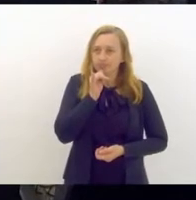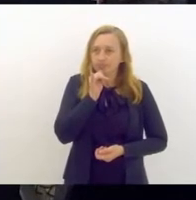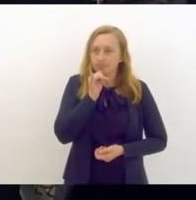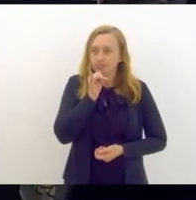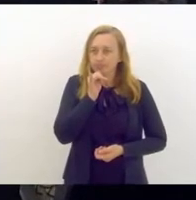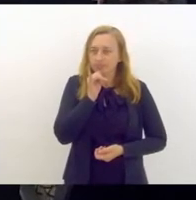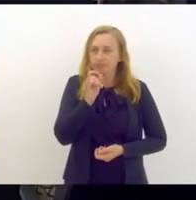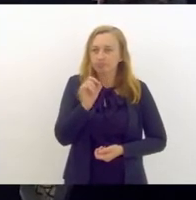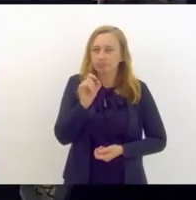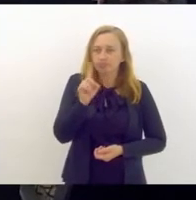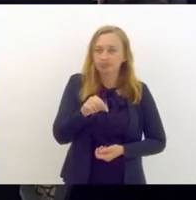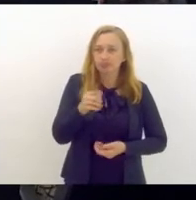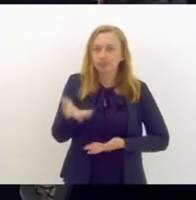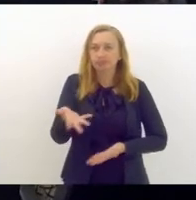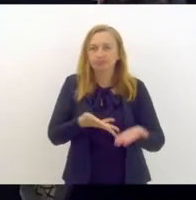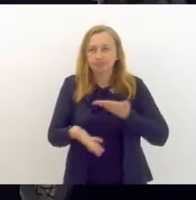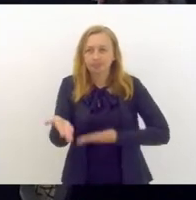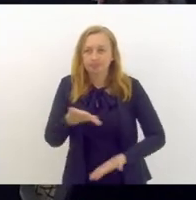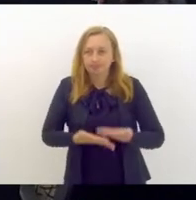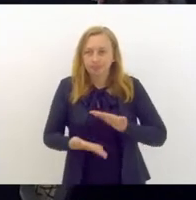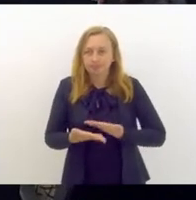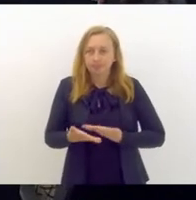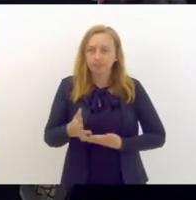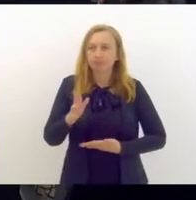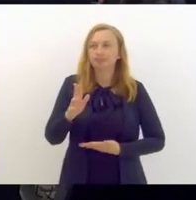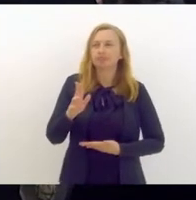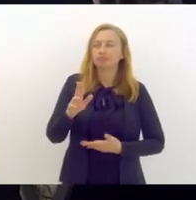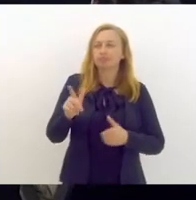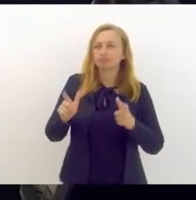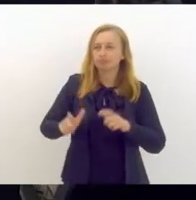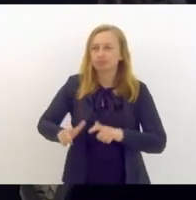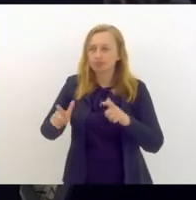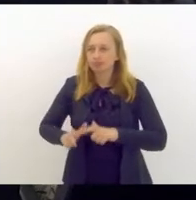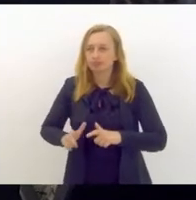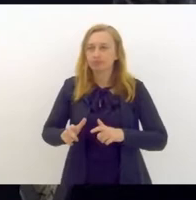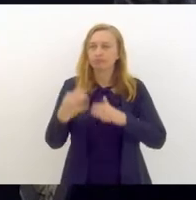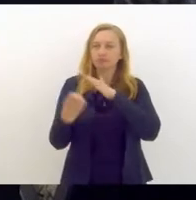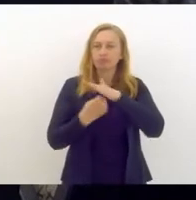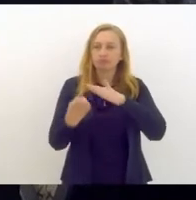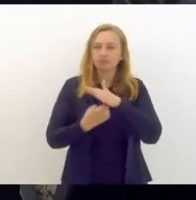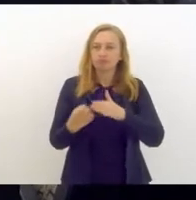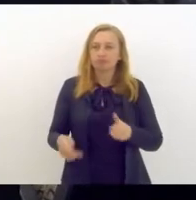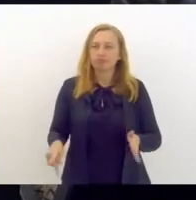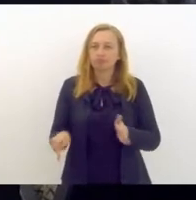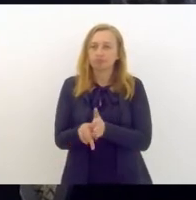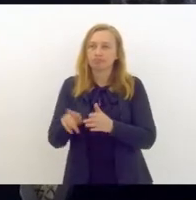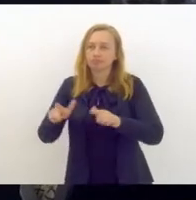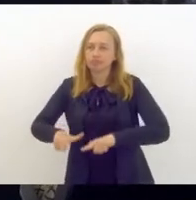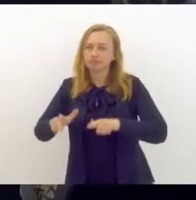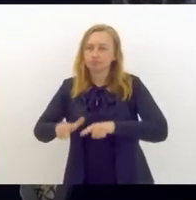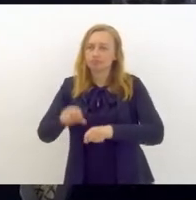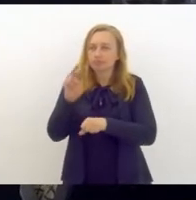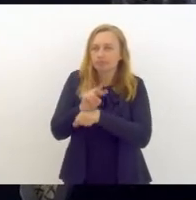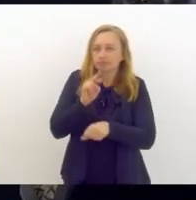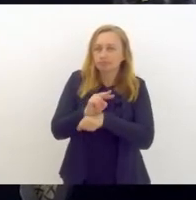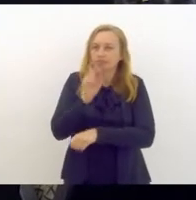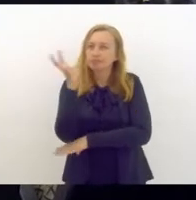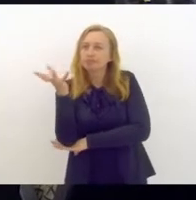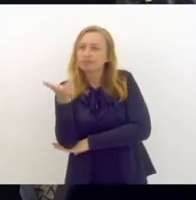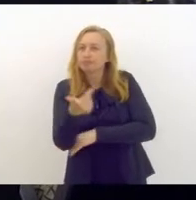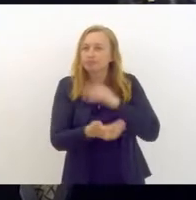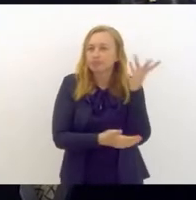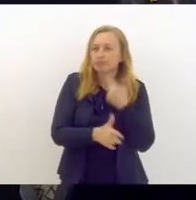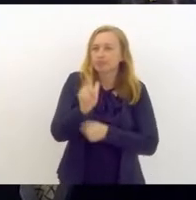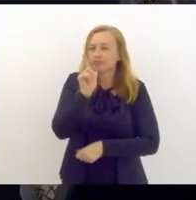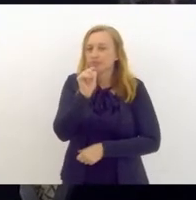do que é a parceria da unidade de conservação com empresas da região. Esse é um projeto de monitoramento ambiental, que monitora